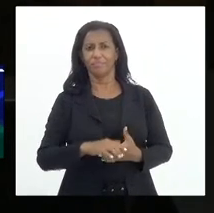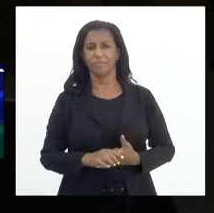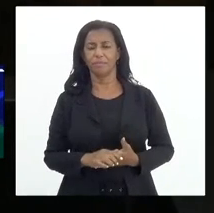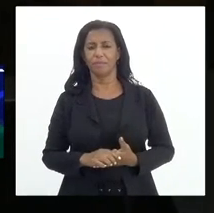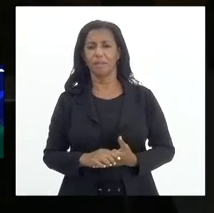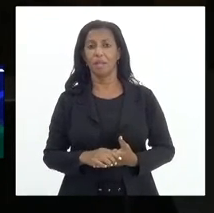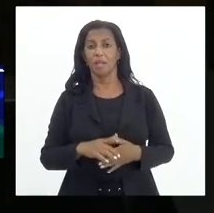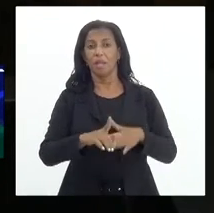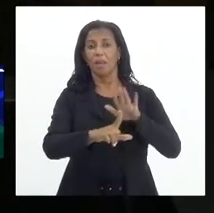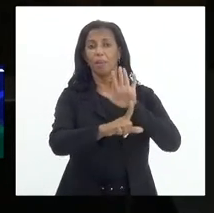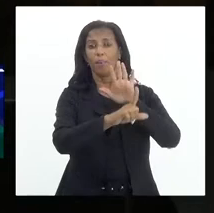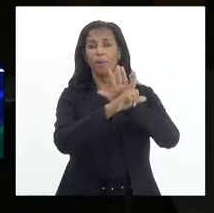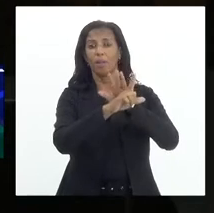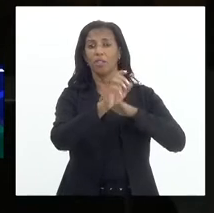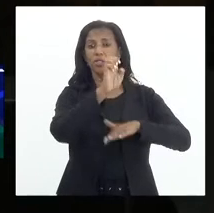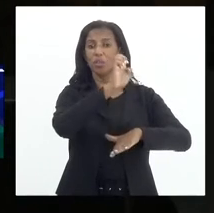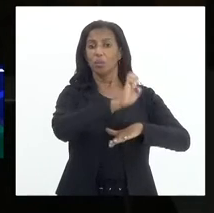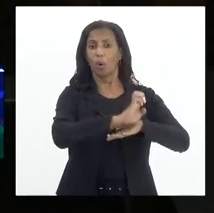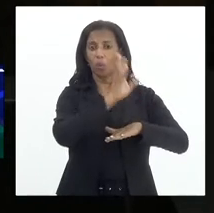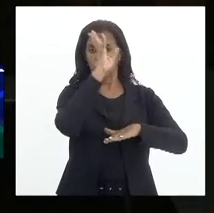é por lei estadual.